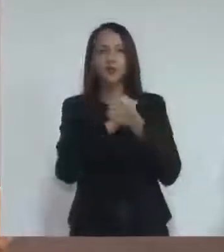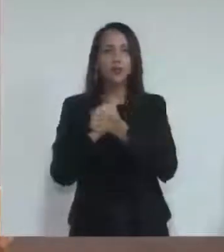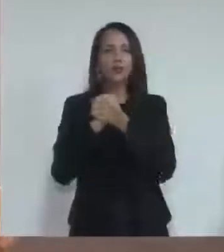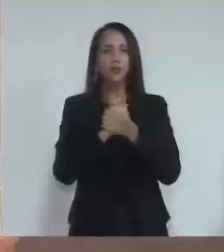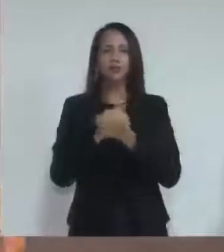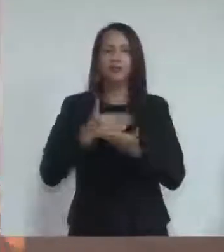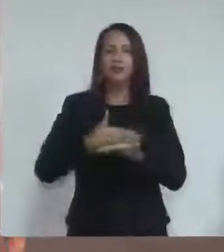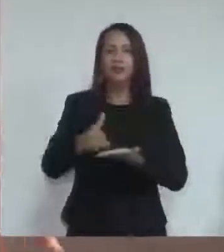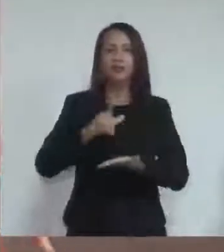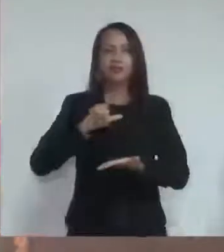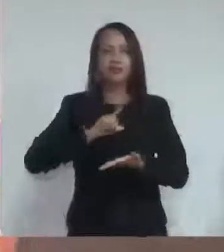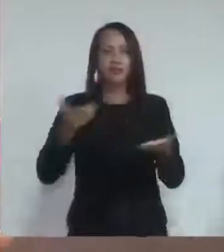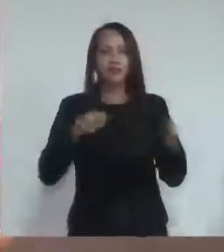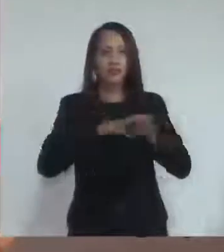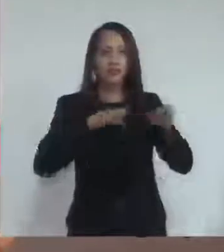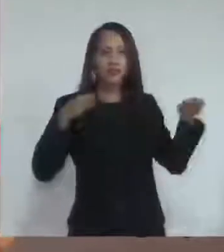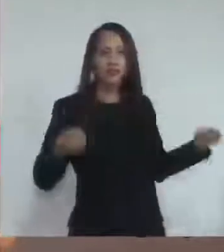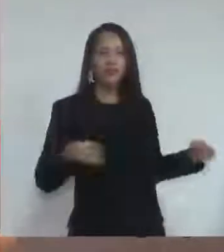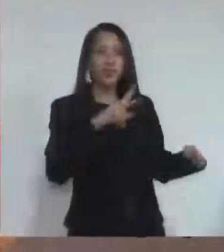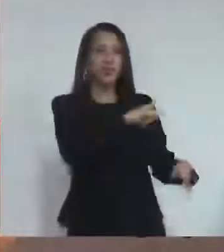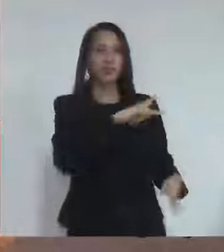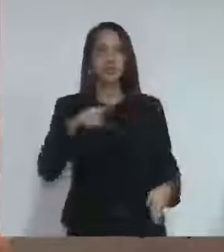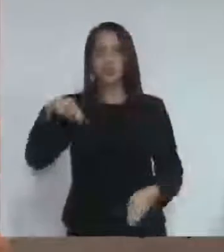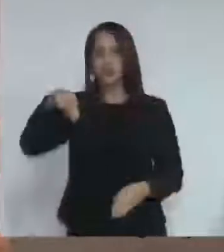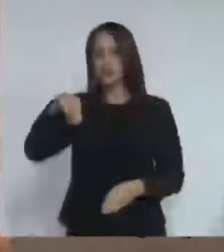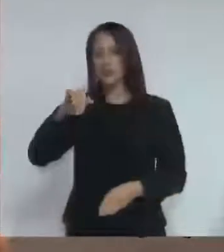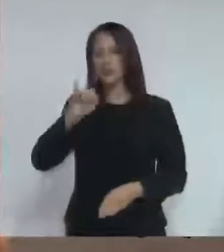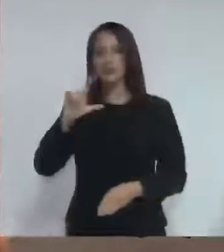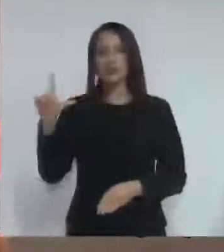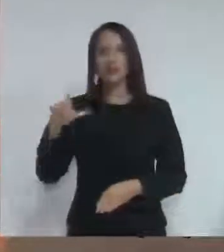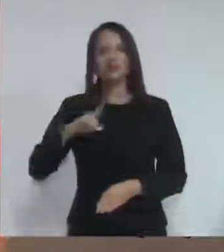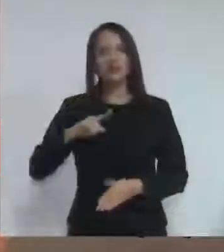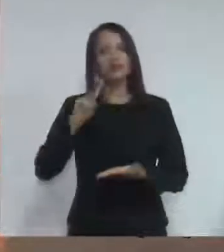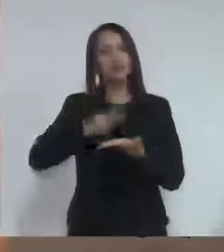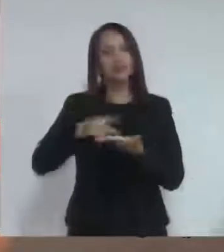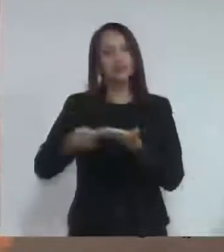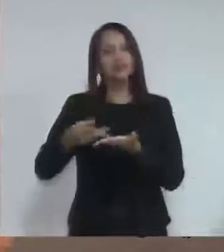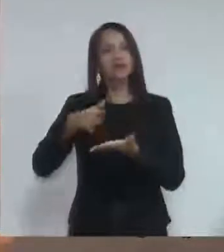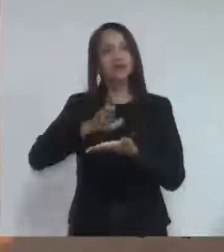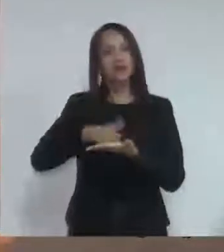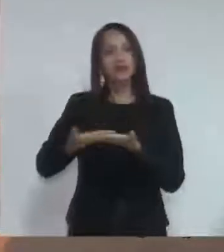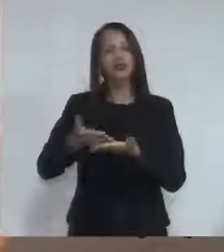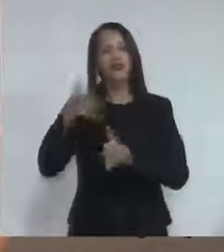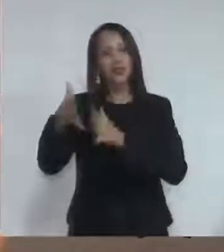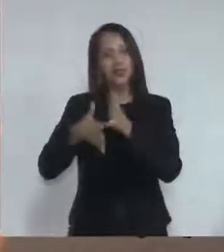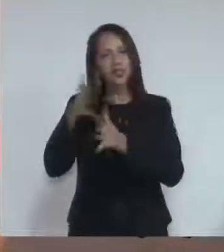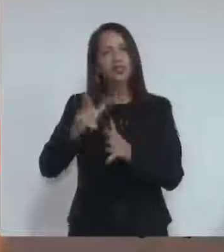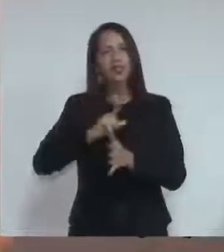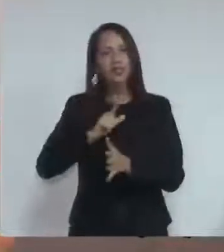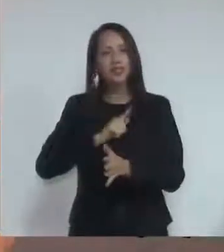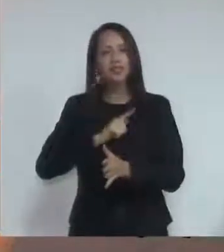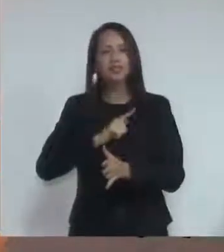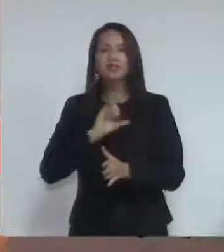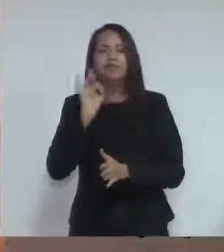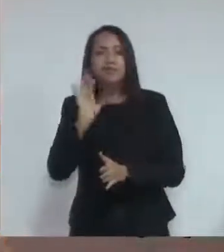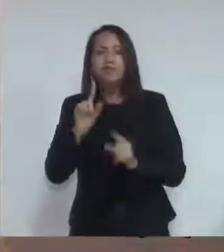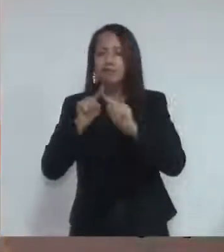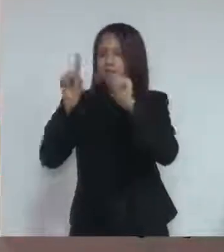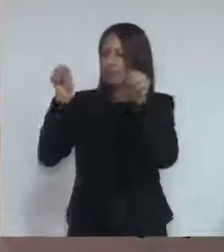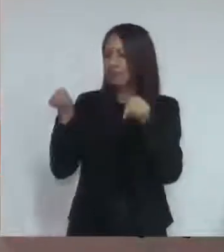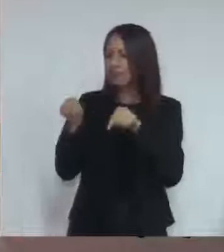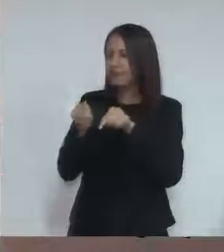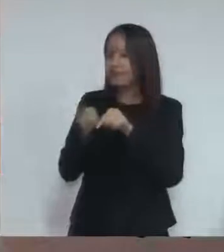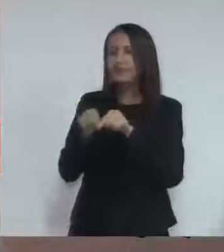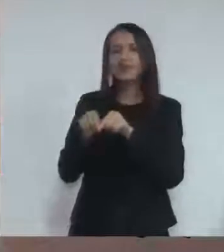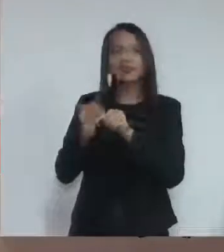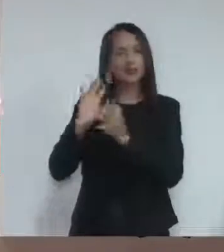grande iniciativa dessa mesa diretora através do presidente Nil Ramos. A tradução em Libras pode parecer um pequeno gesto, mas a